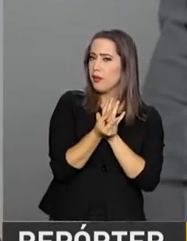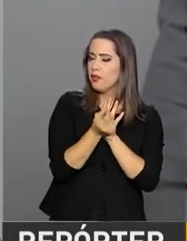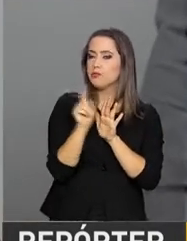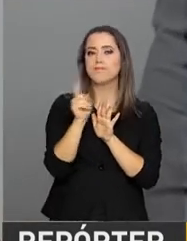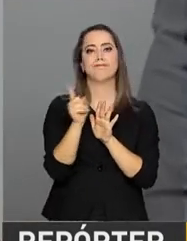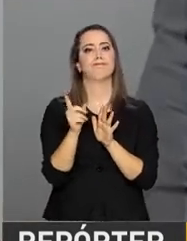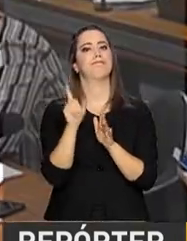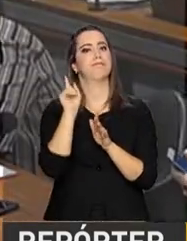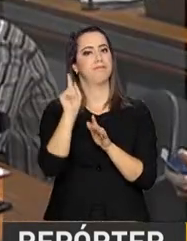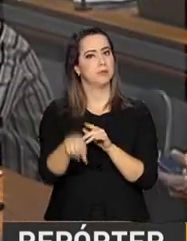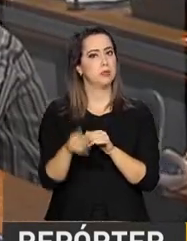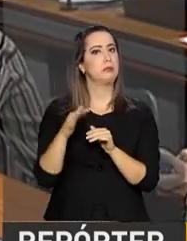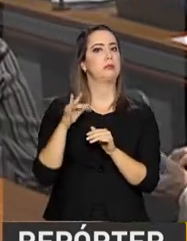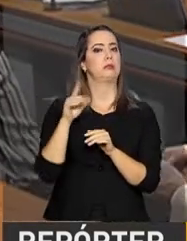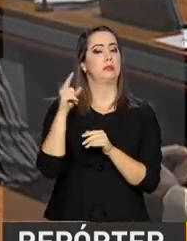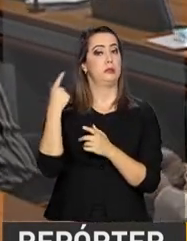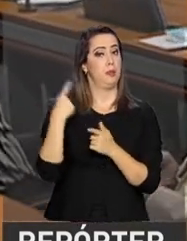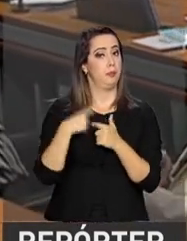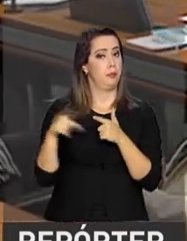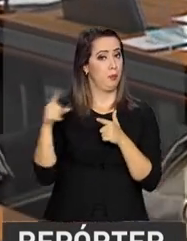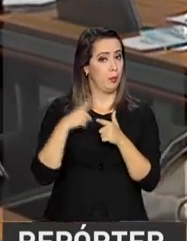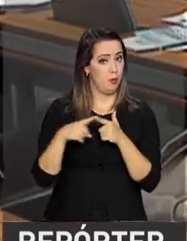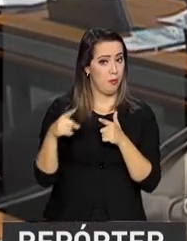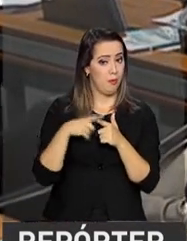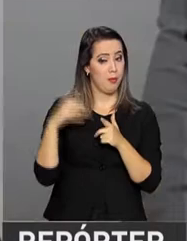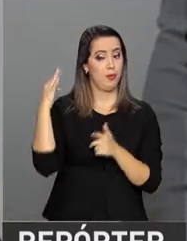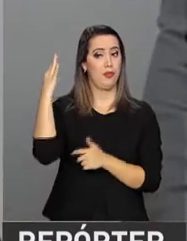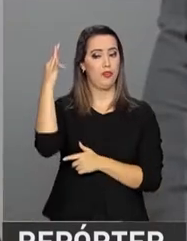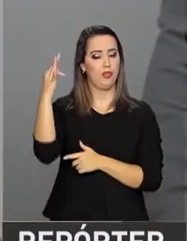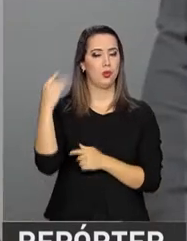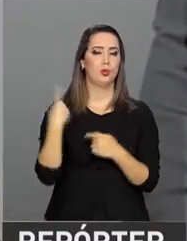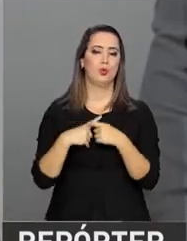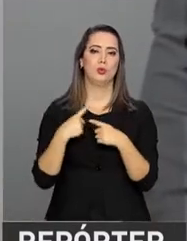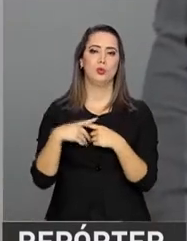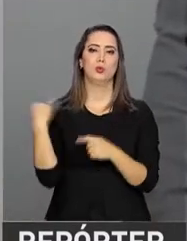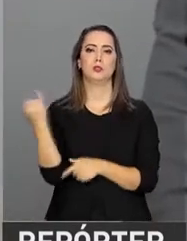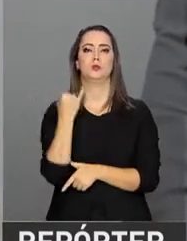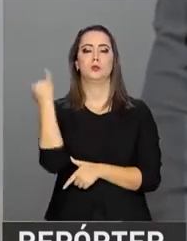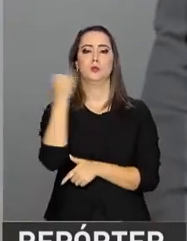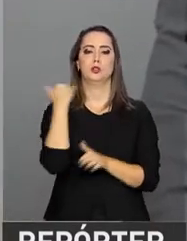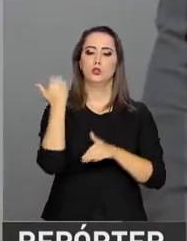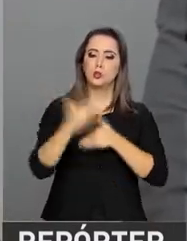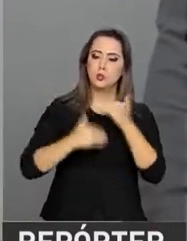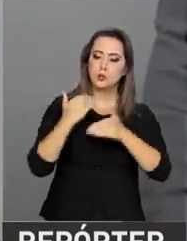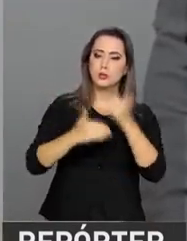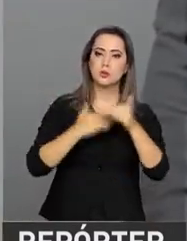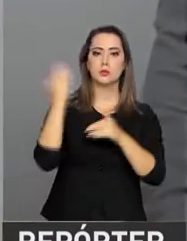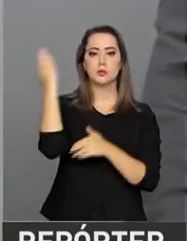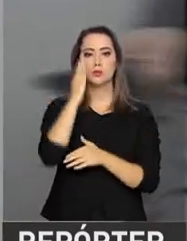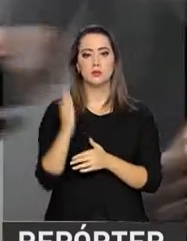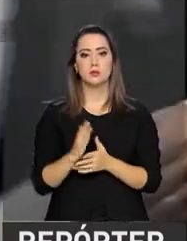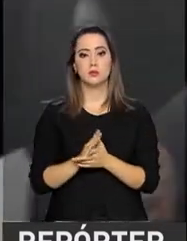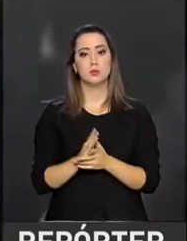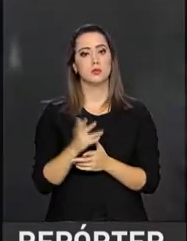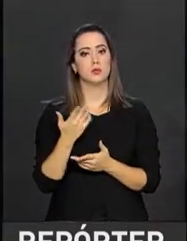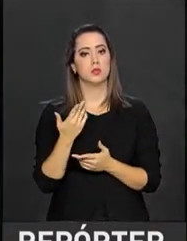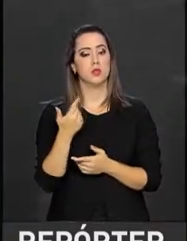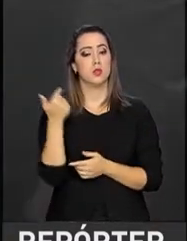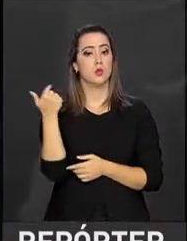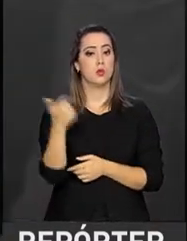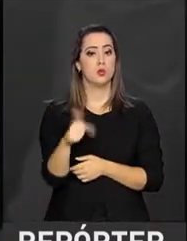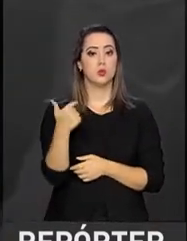não reforma da previdência é fundamental para o crescimento do país não